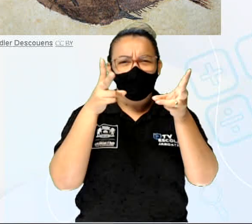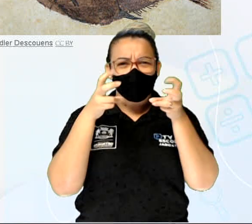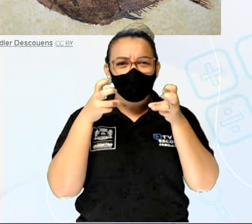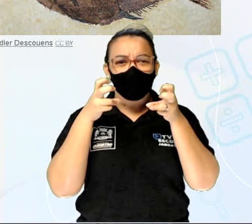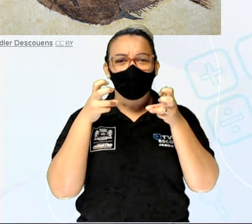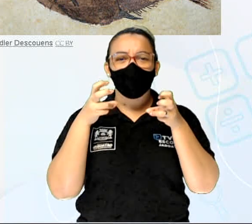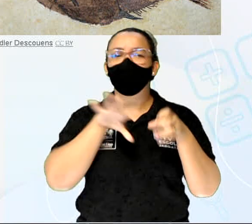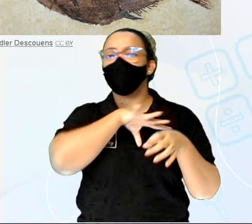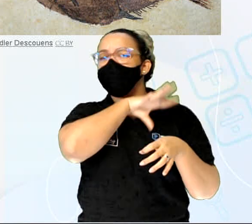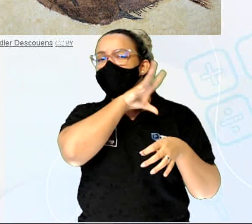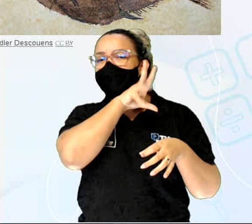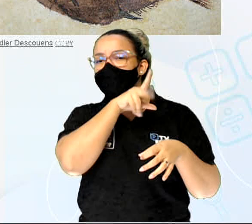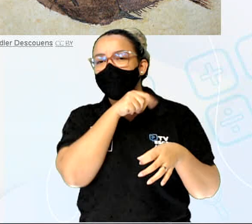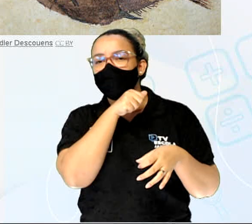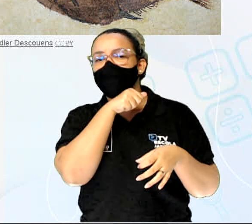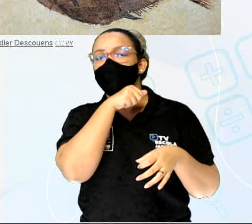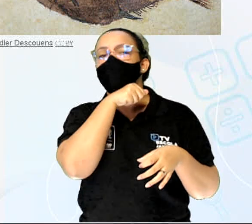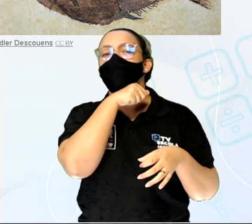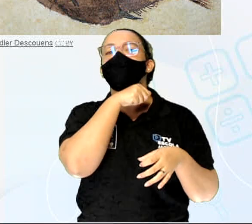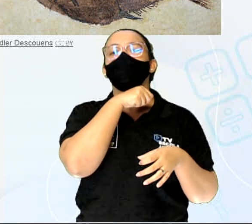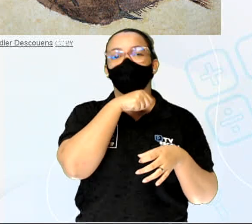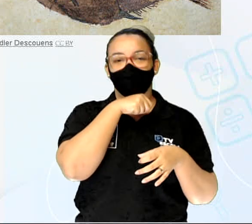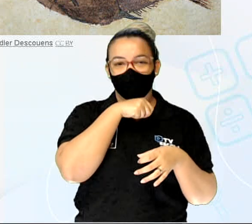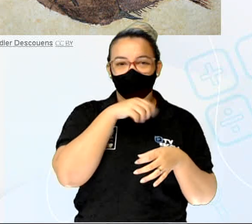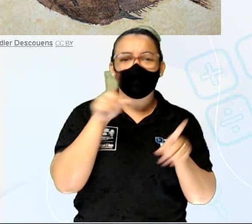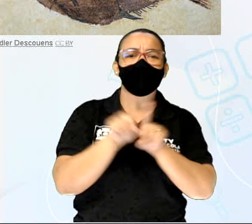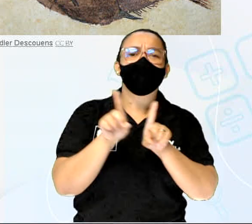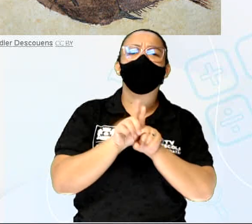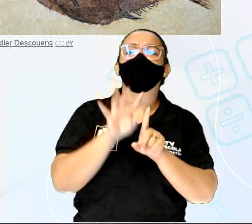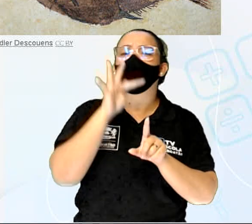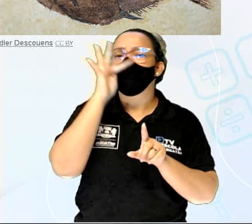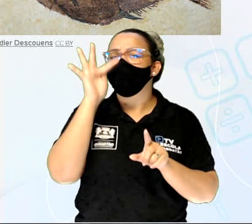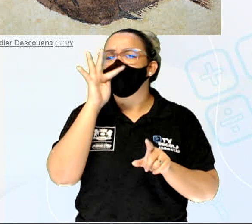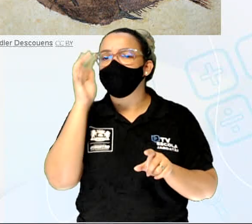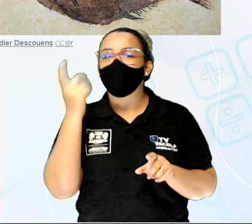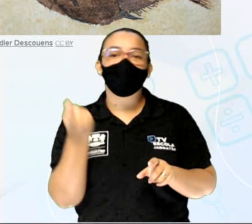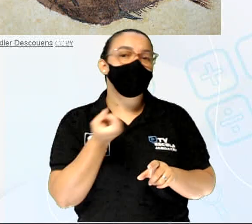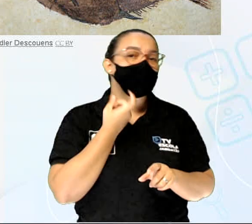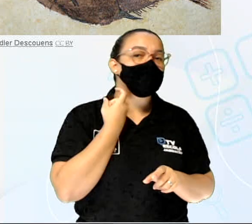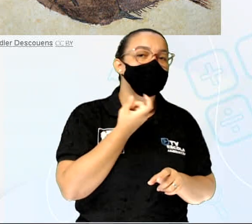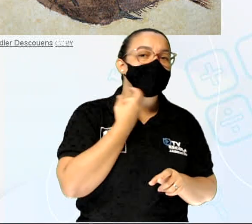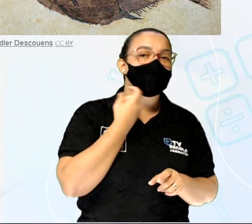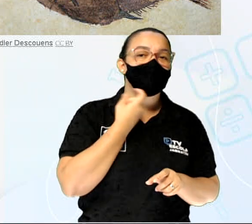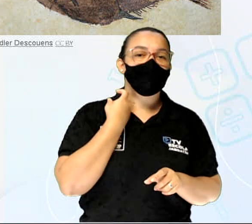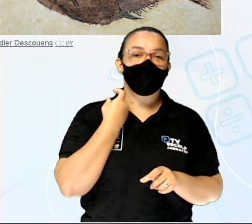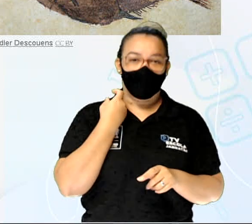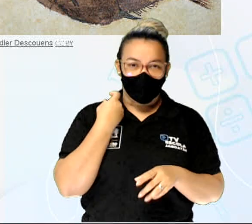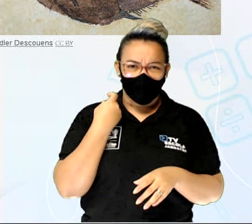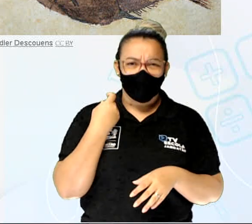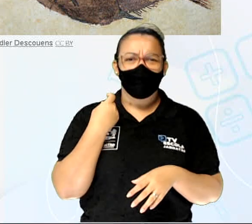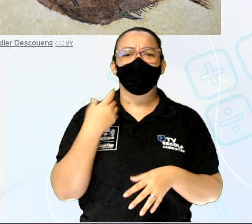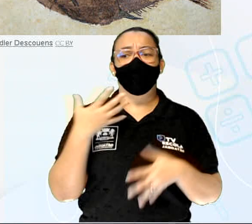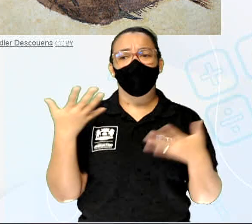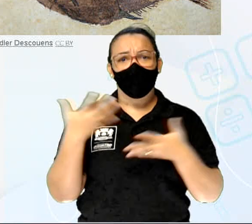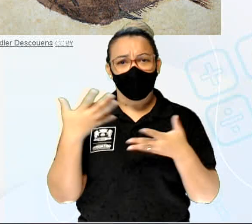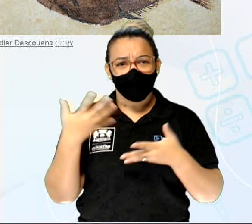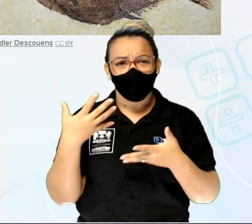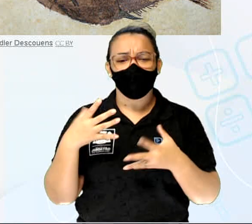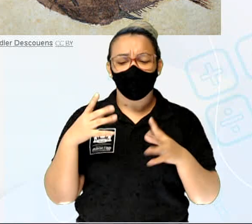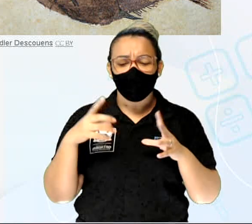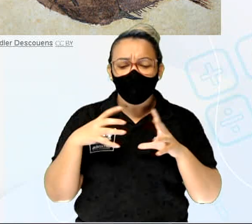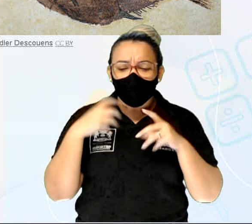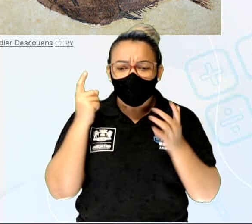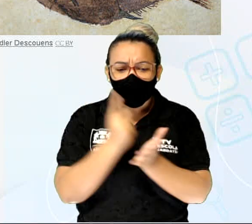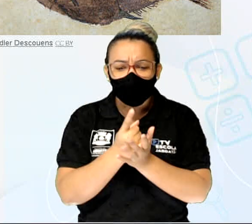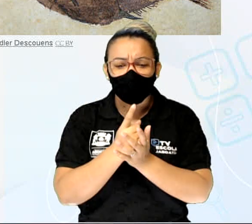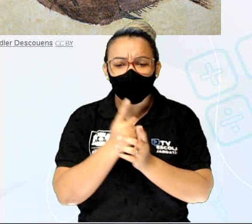um animal, vestígios de plantas e de um peixe que não existem mais, né?